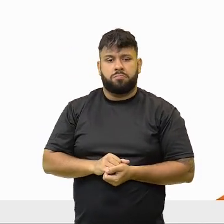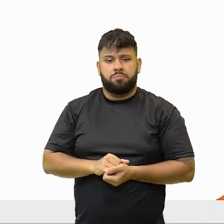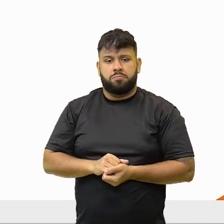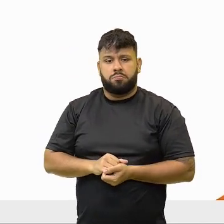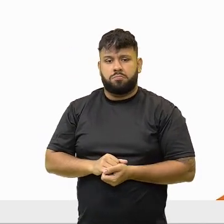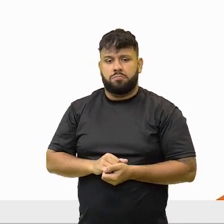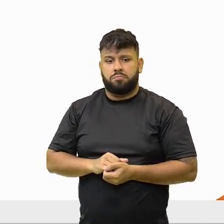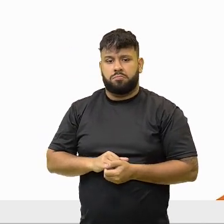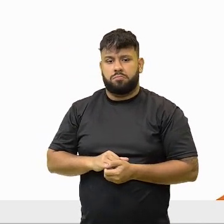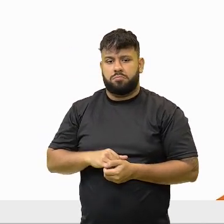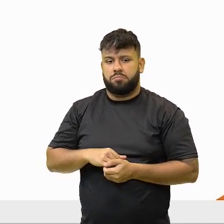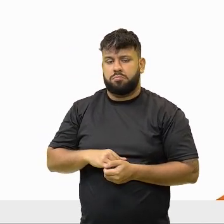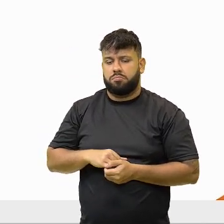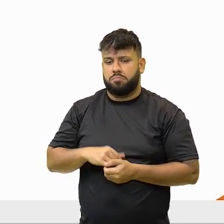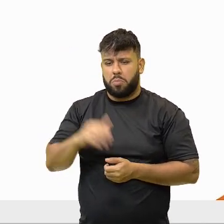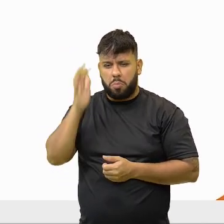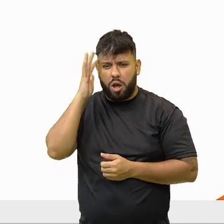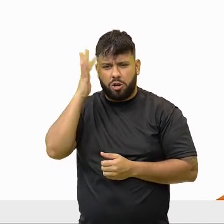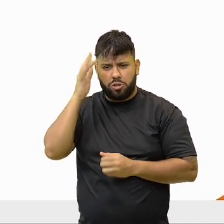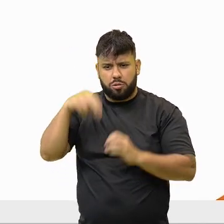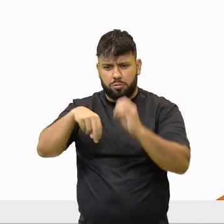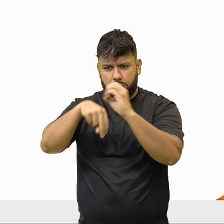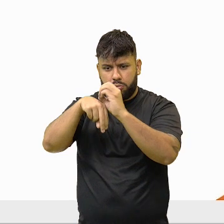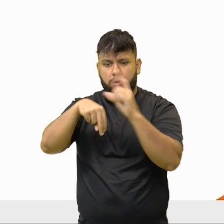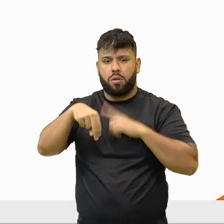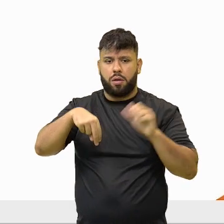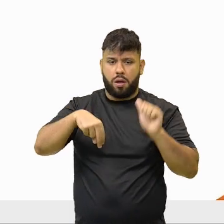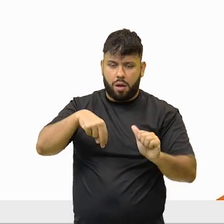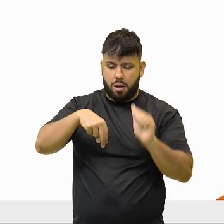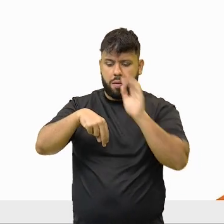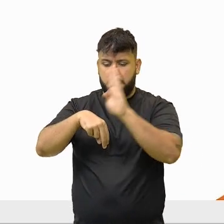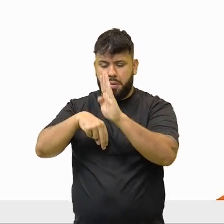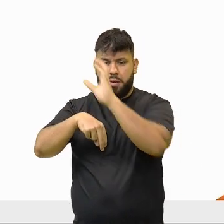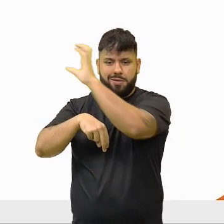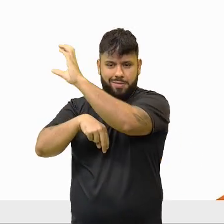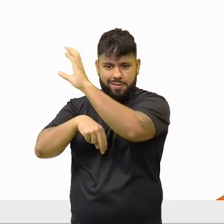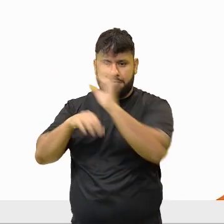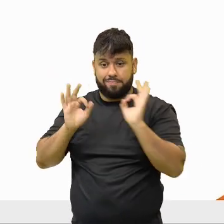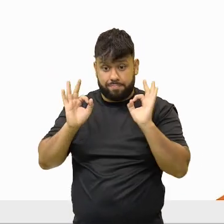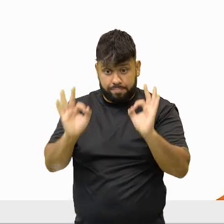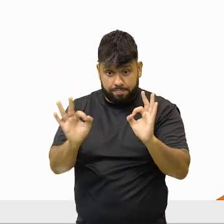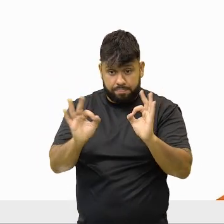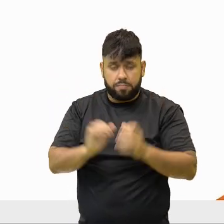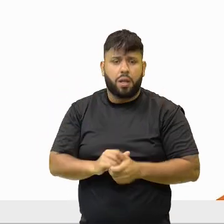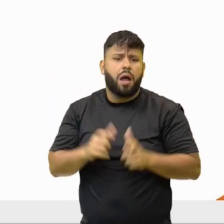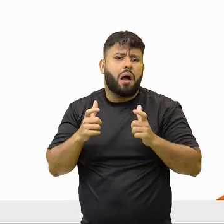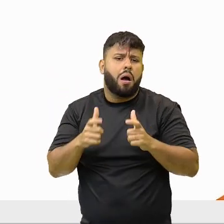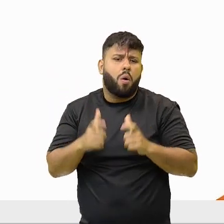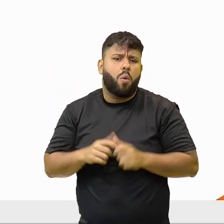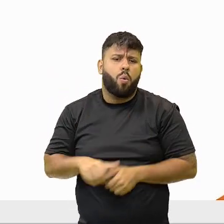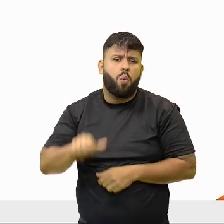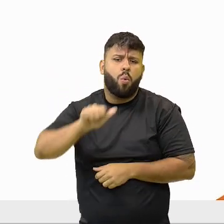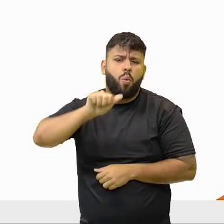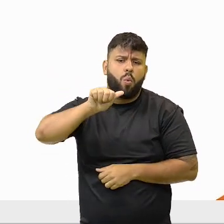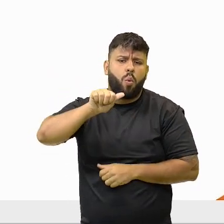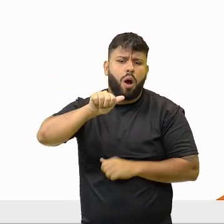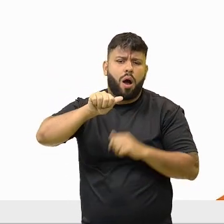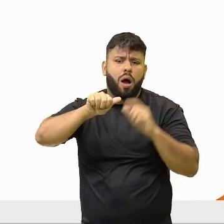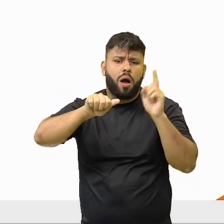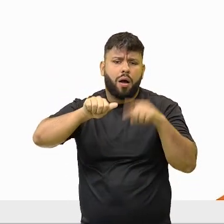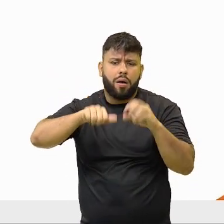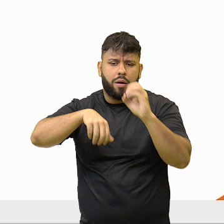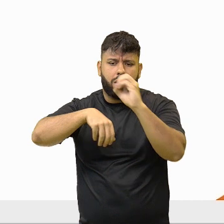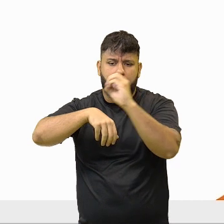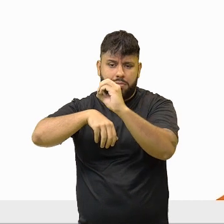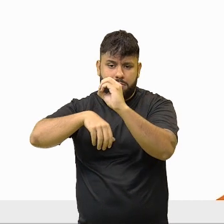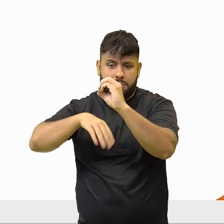o objeto carregado positivamente nos 3 pontos, A, B e C. Agora, veja onde são esses pontos. O ponto A é na parte